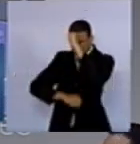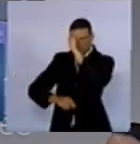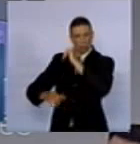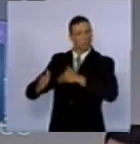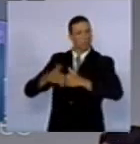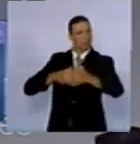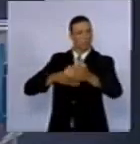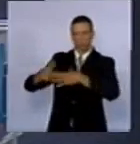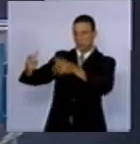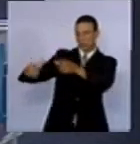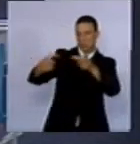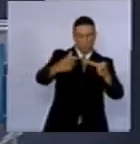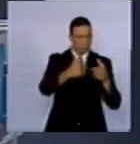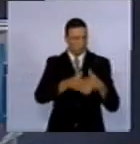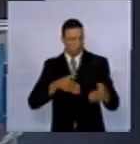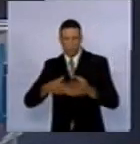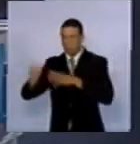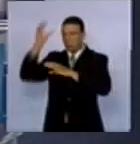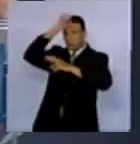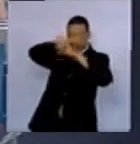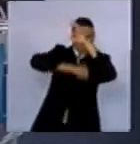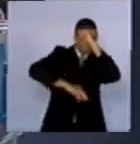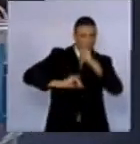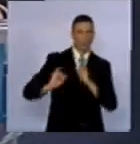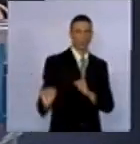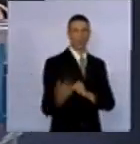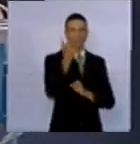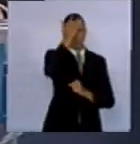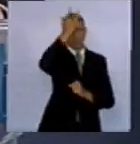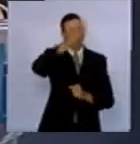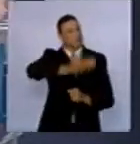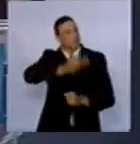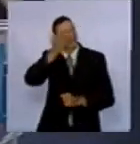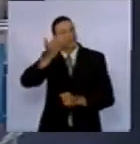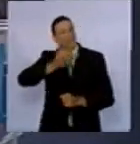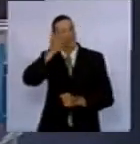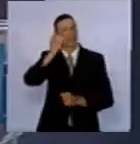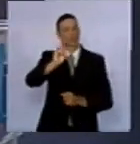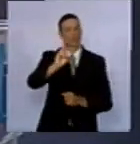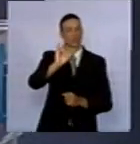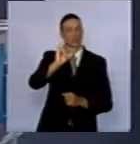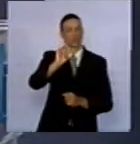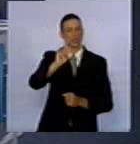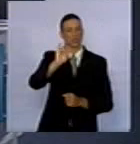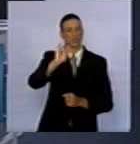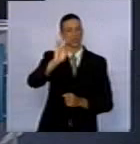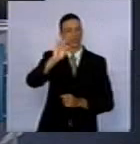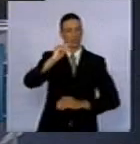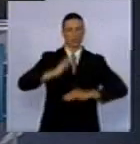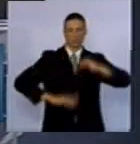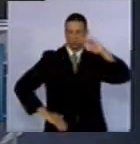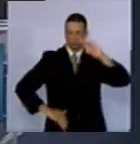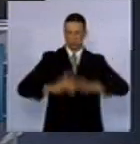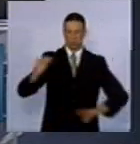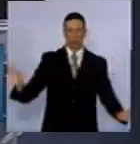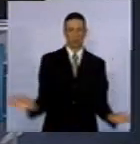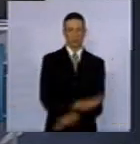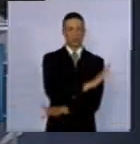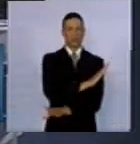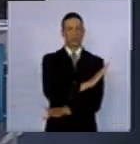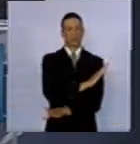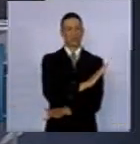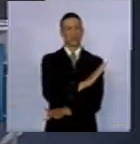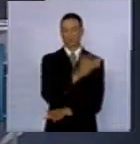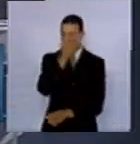quer que ela esteja através de uma forma digital com qualidade e cada vez mais voltada